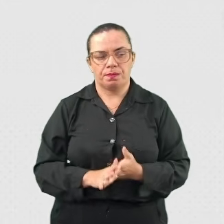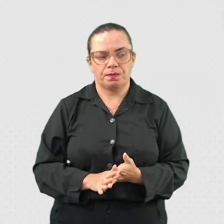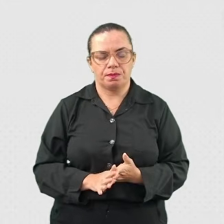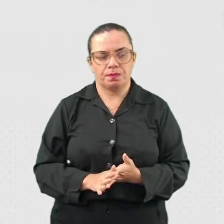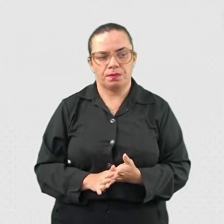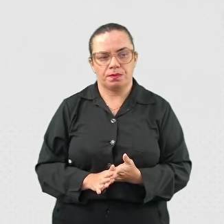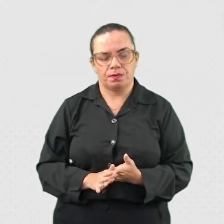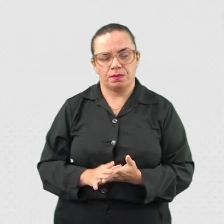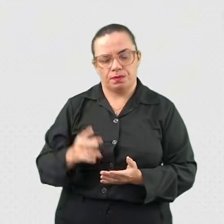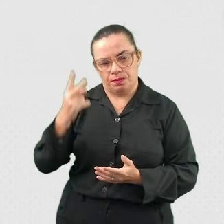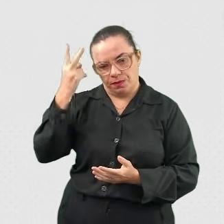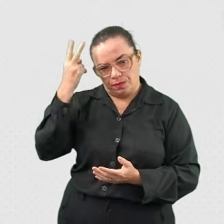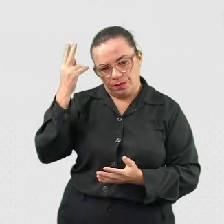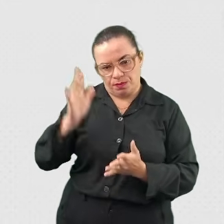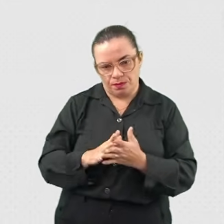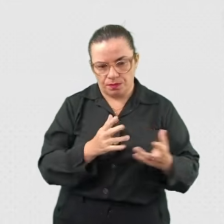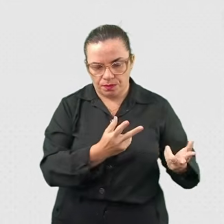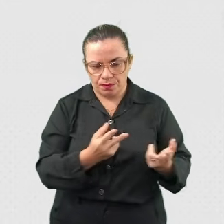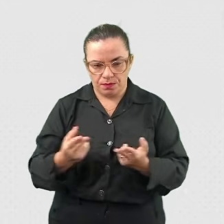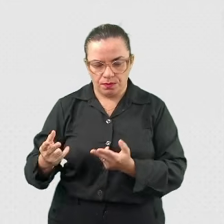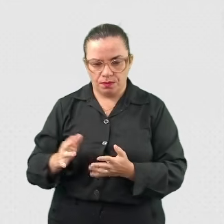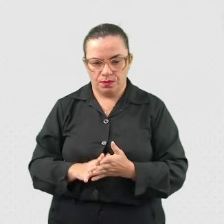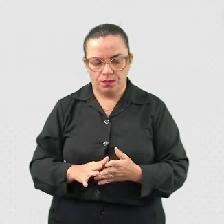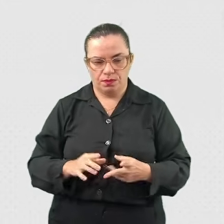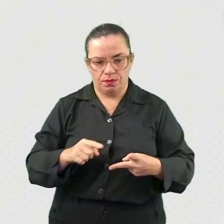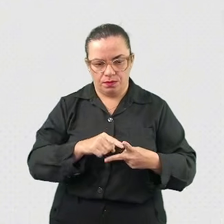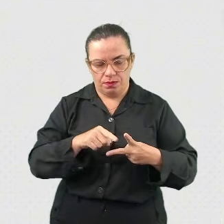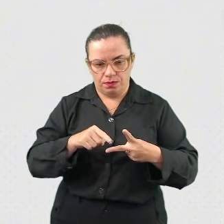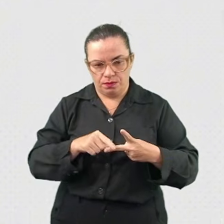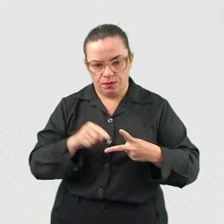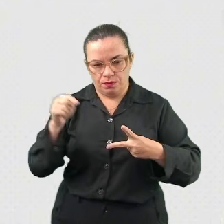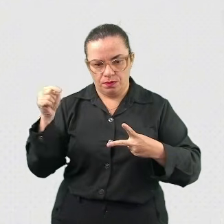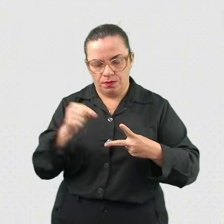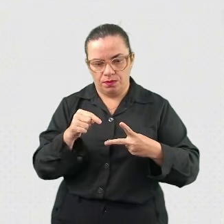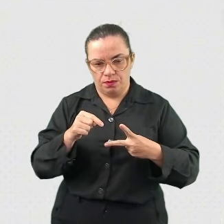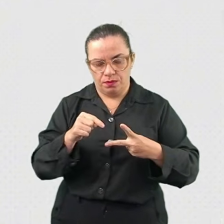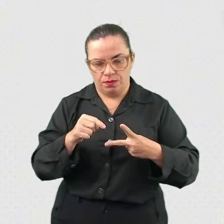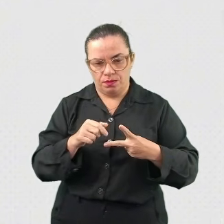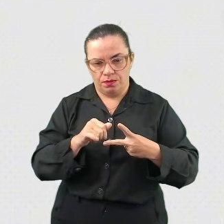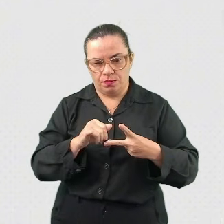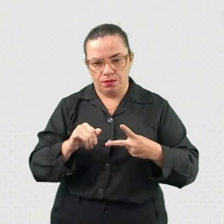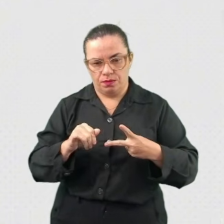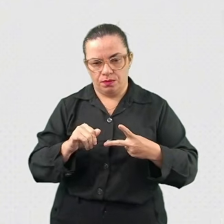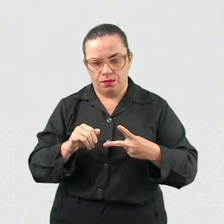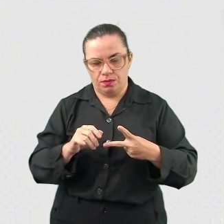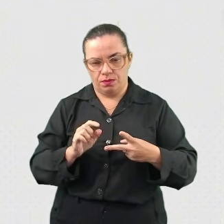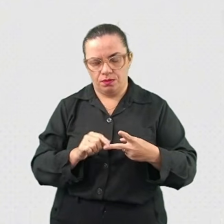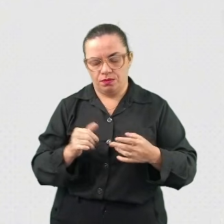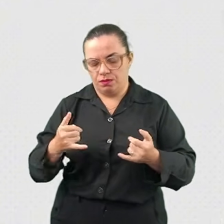de cada ângulo interno. Então, esse aqui é um ângulo interno, né? E esse aqui